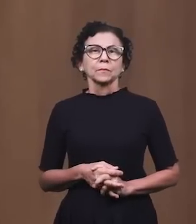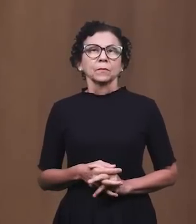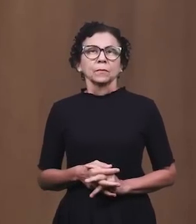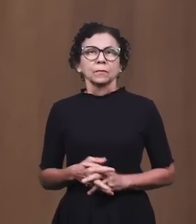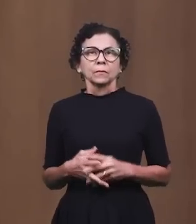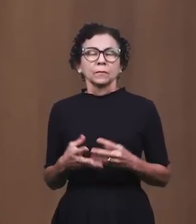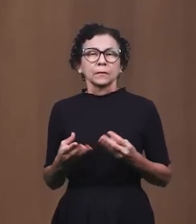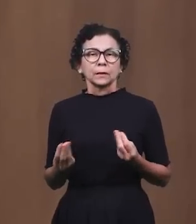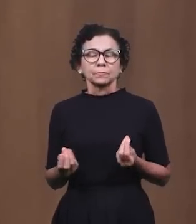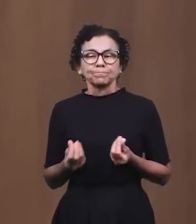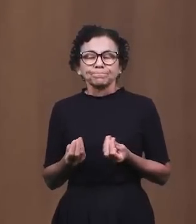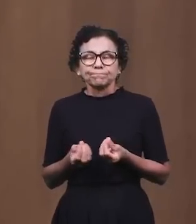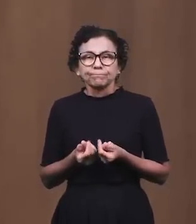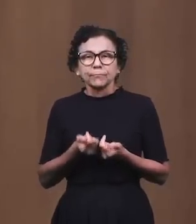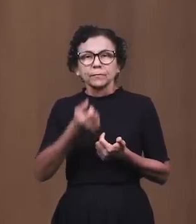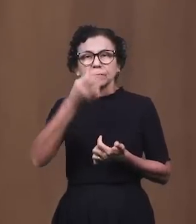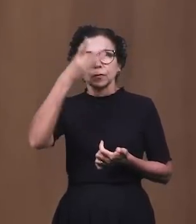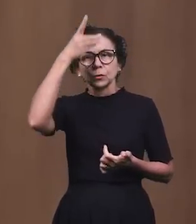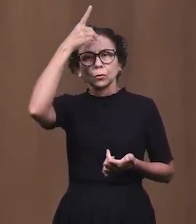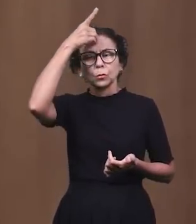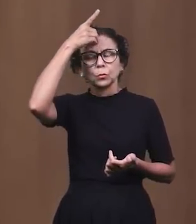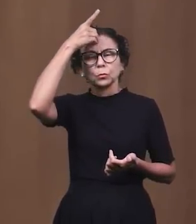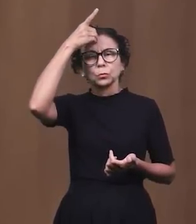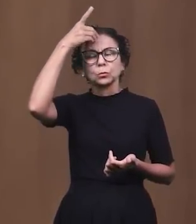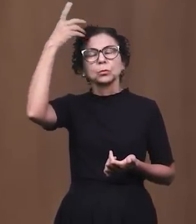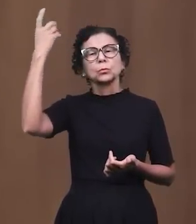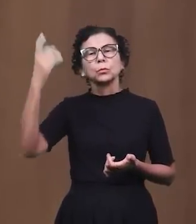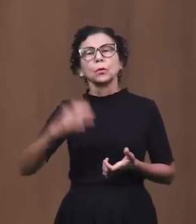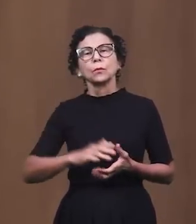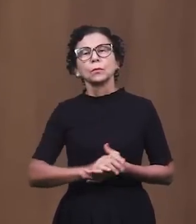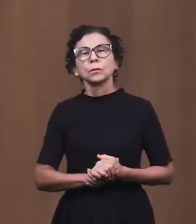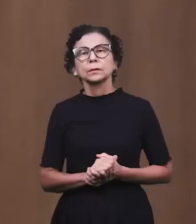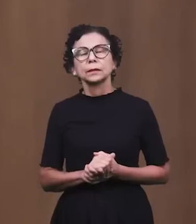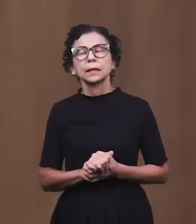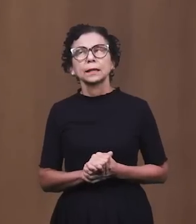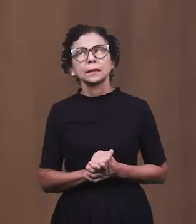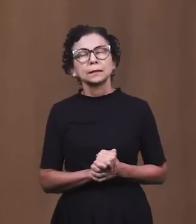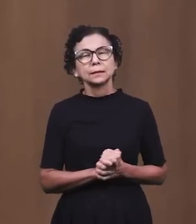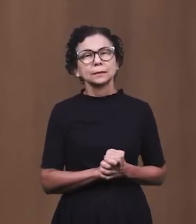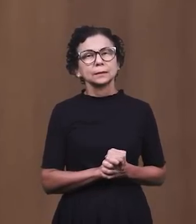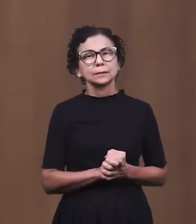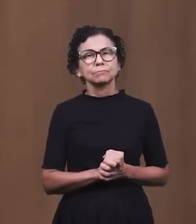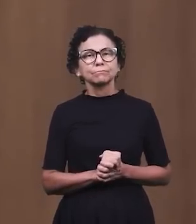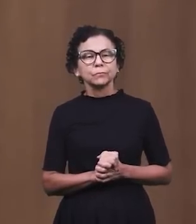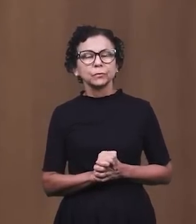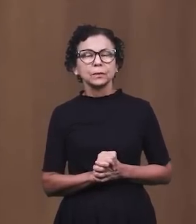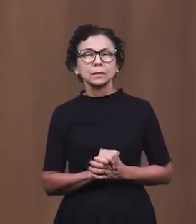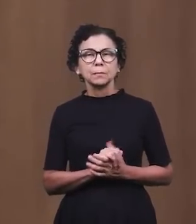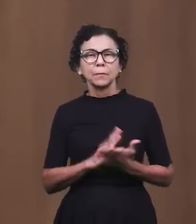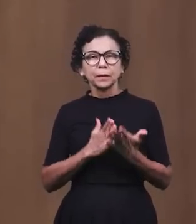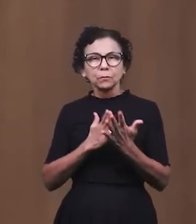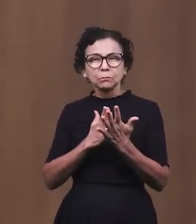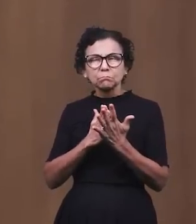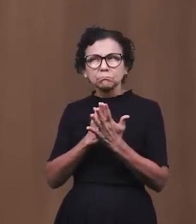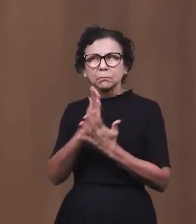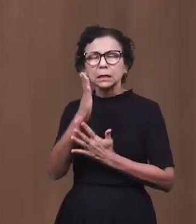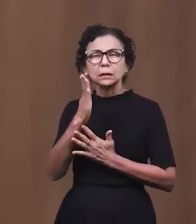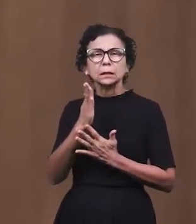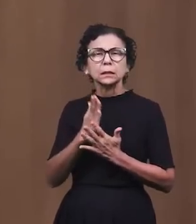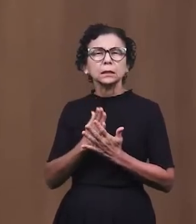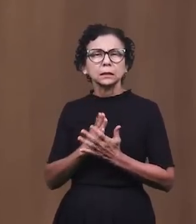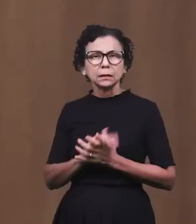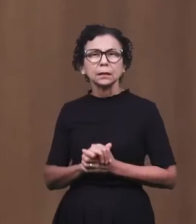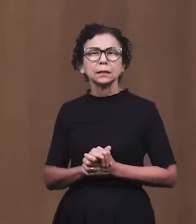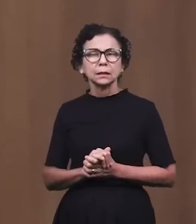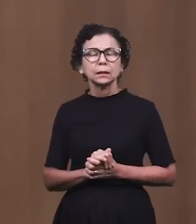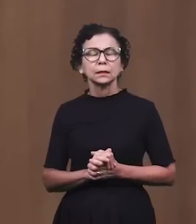é bom que eles dão uma linha ao louvor. Quer dizer, a maneira como o